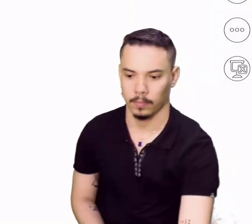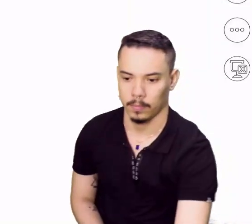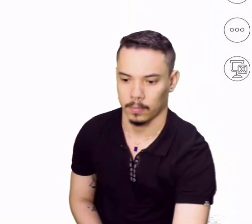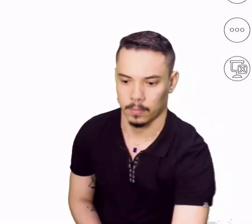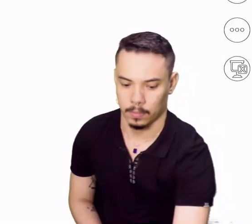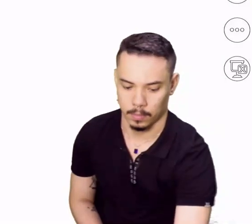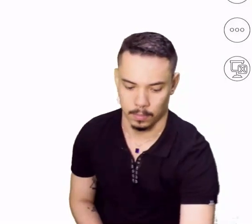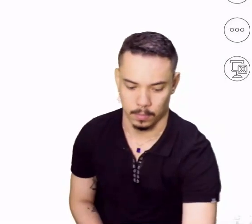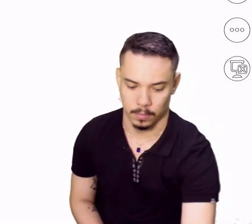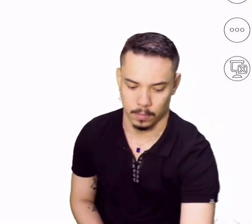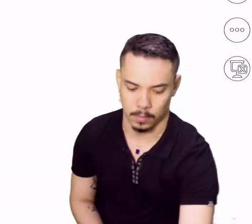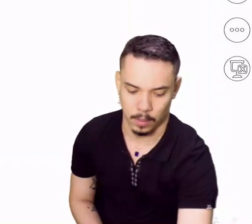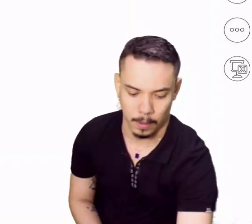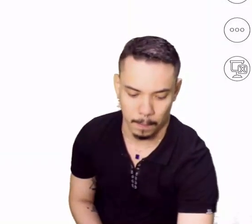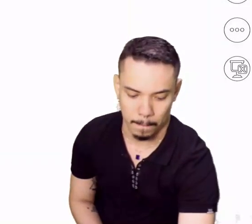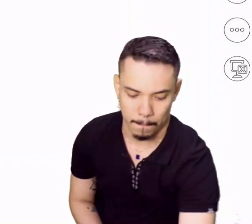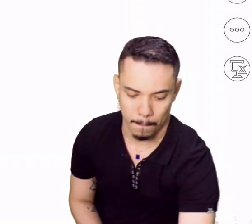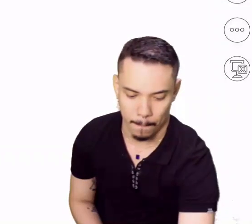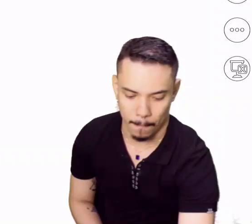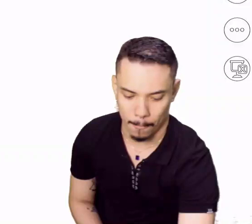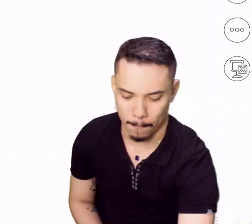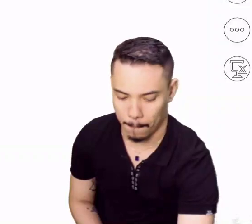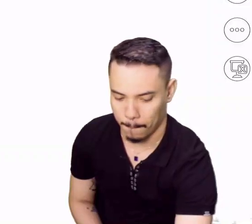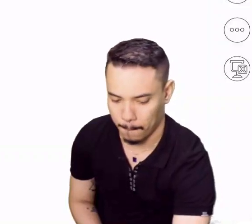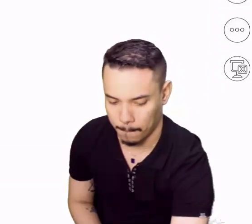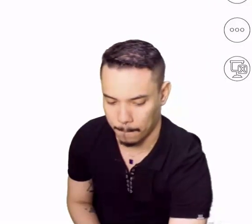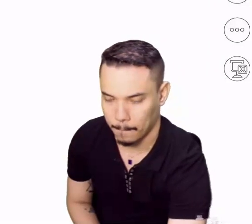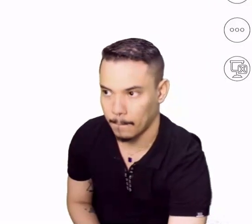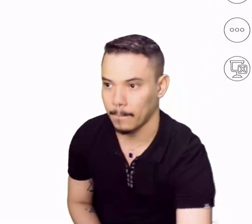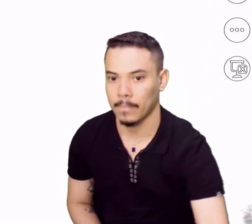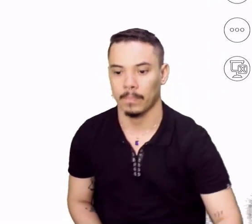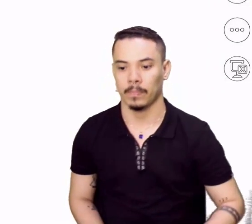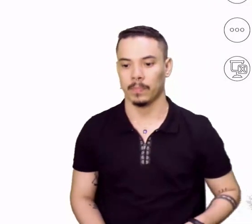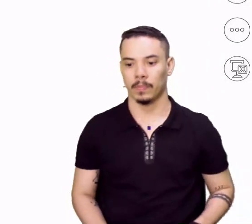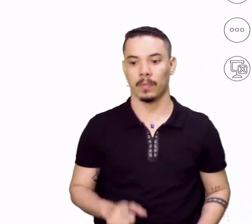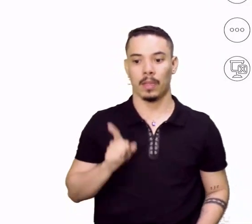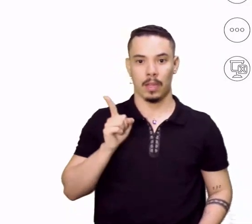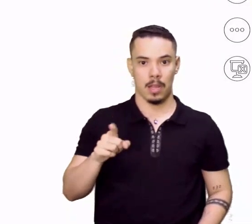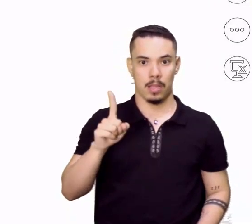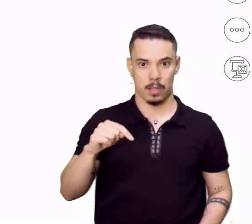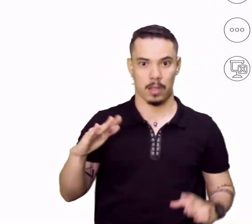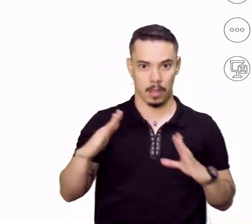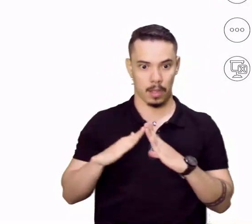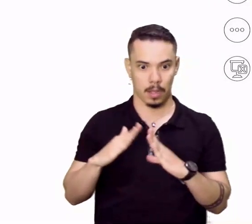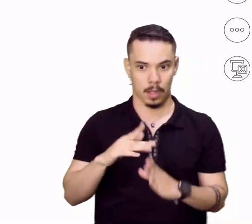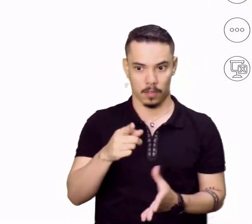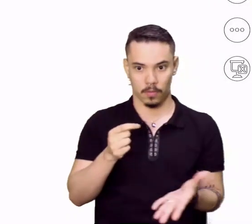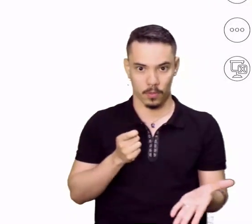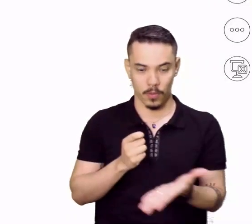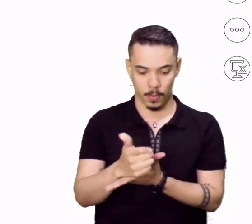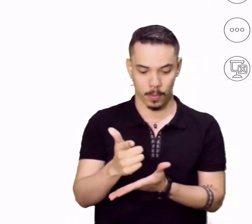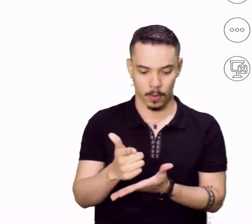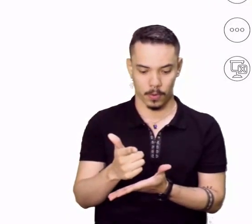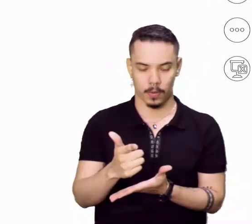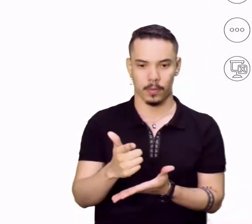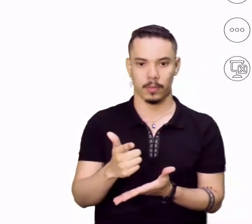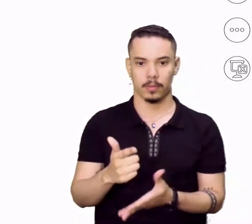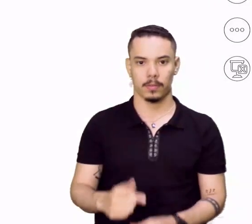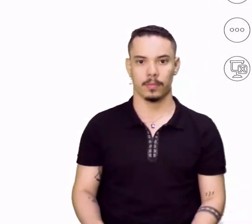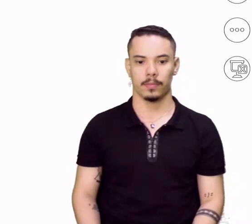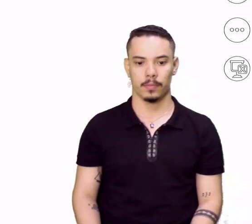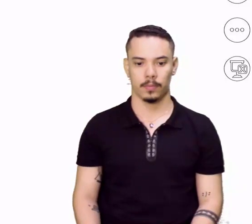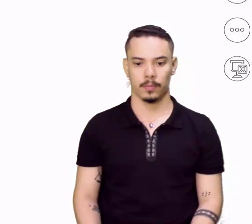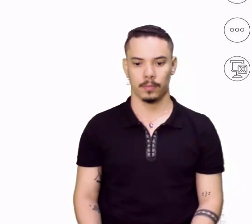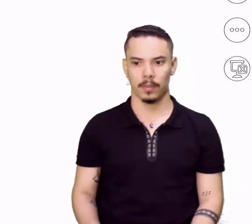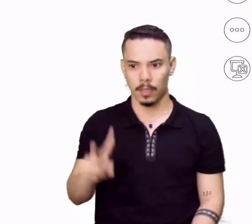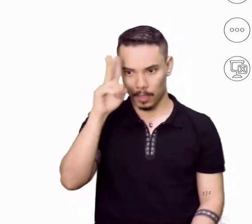Esta é a casa que você comprou? Essa frase foi lá no início da